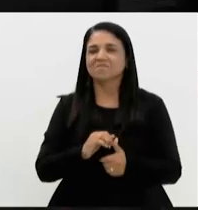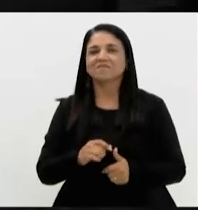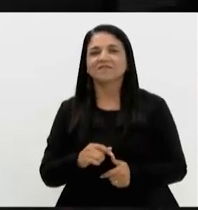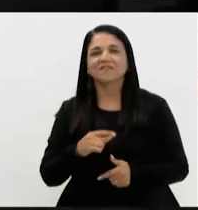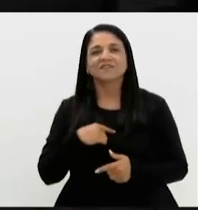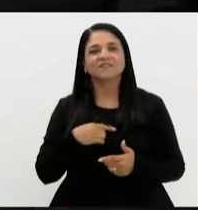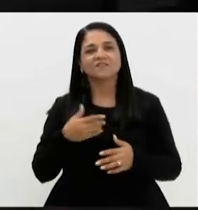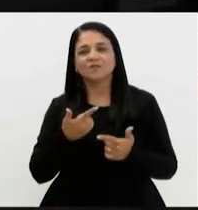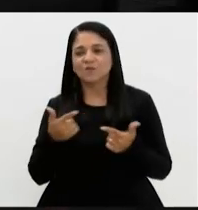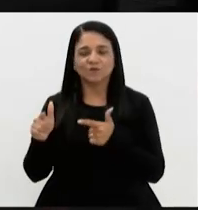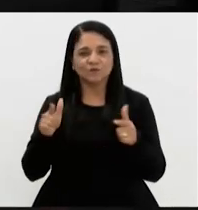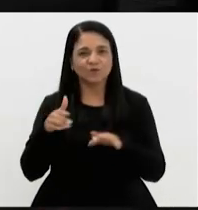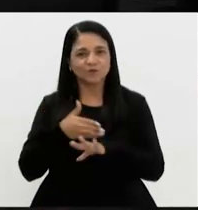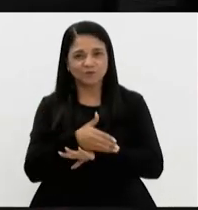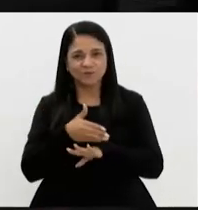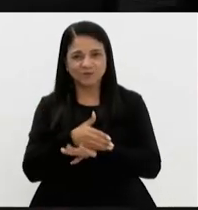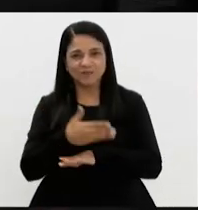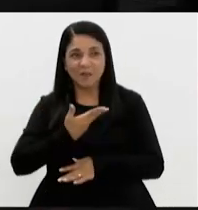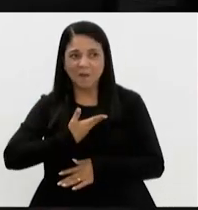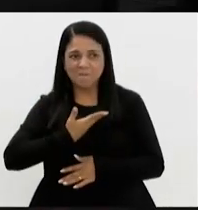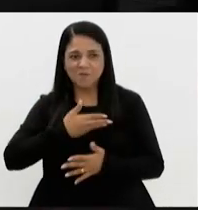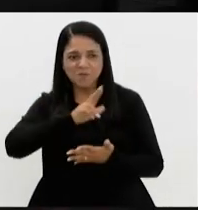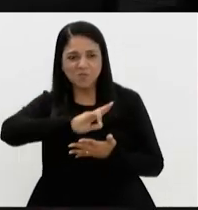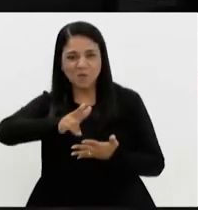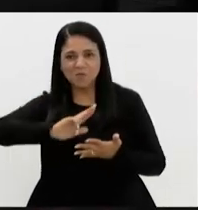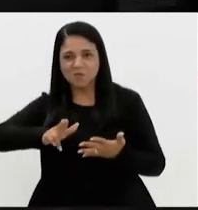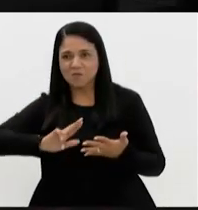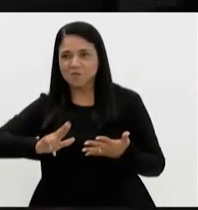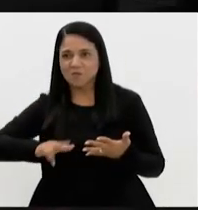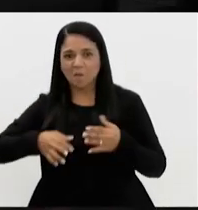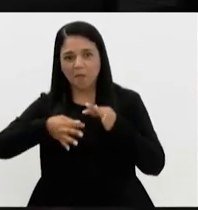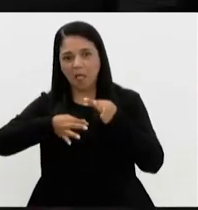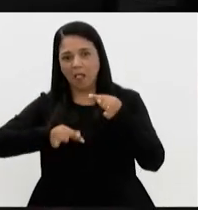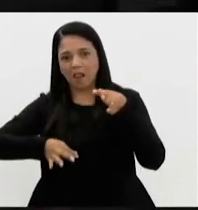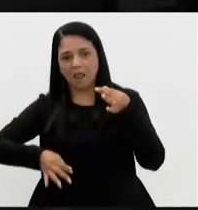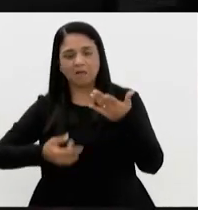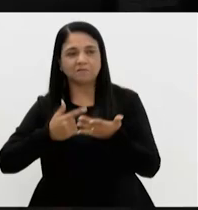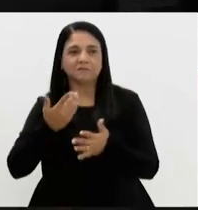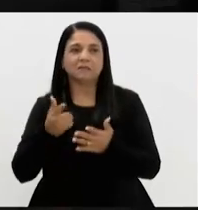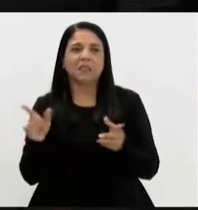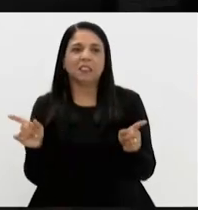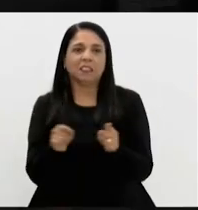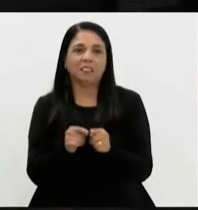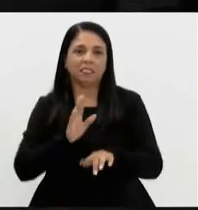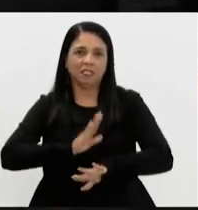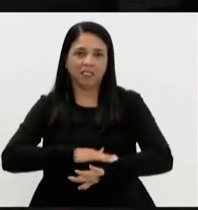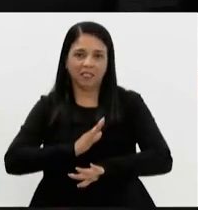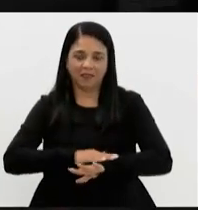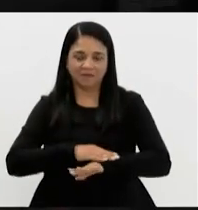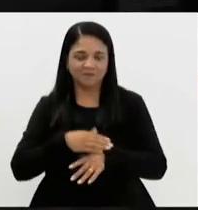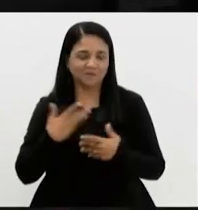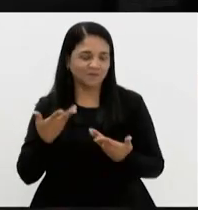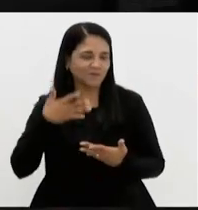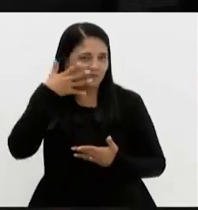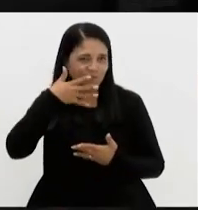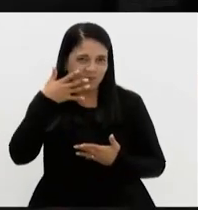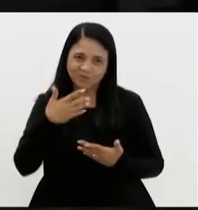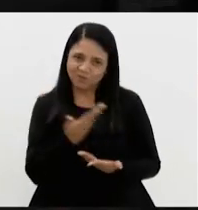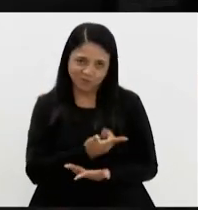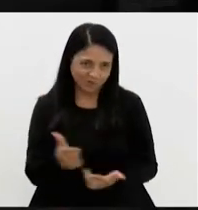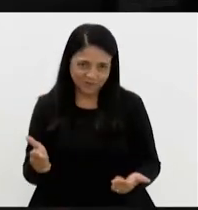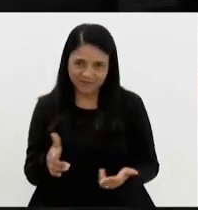demais participantes aqui são muitos amigos se eu ficar citando aqui D Tatiana a gente vai terminar o nosso tempo não vai ter espaço para brilhante fala de vossas